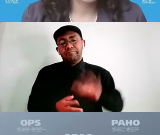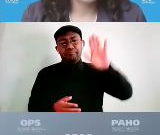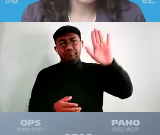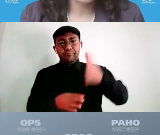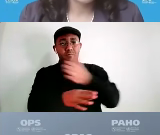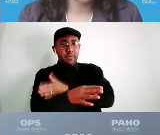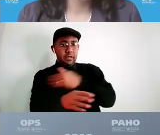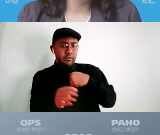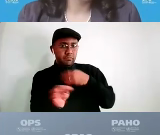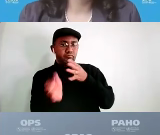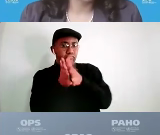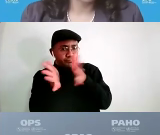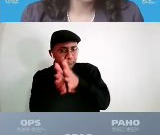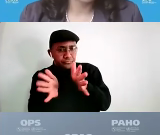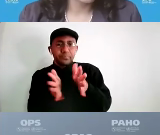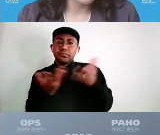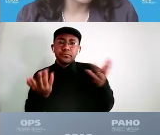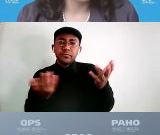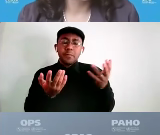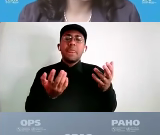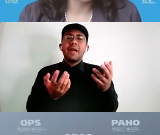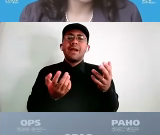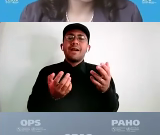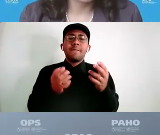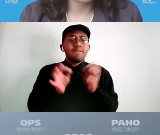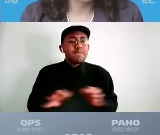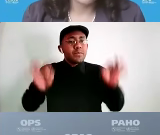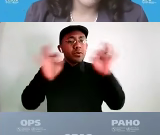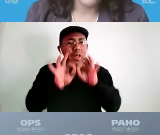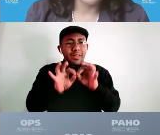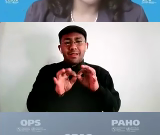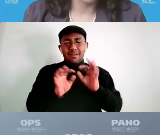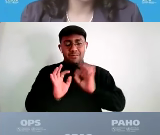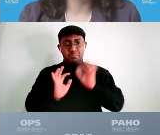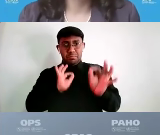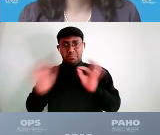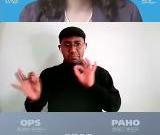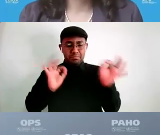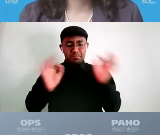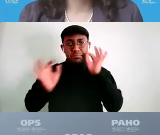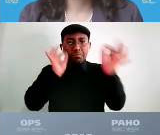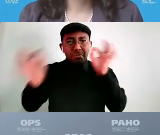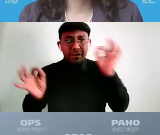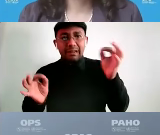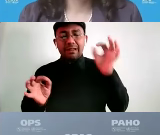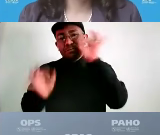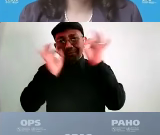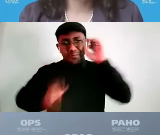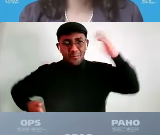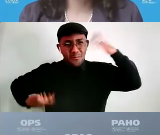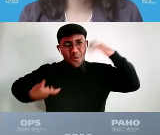Mencionamos que os principais fatores de risco estão relacionados com a transmissão da doença, ou seja,